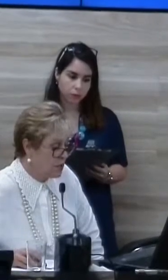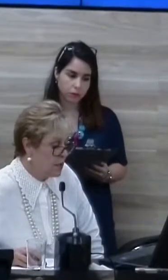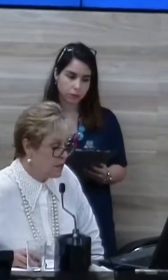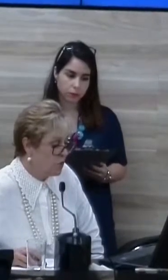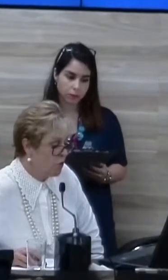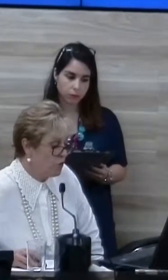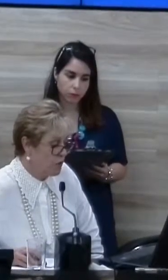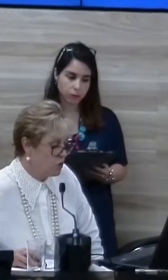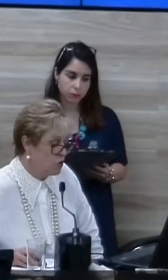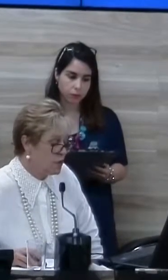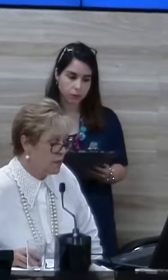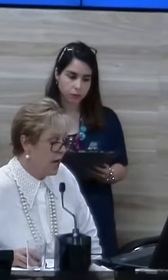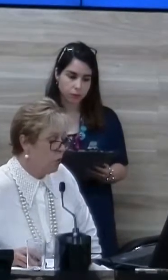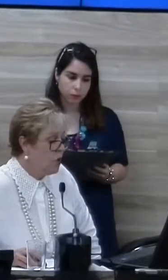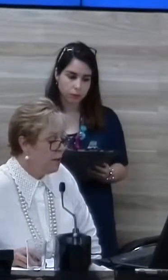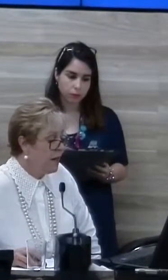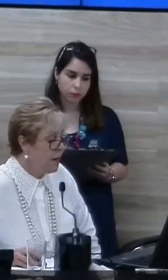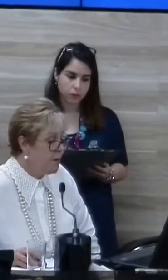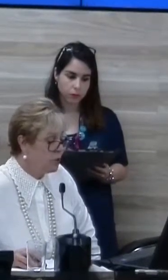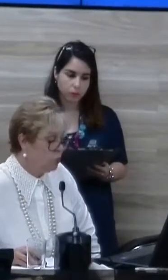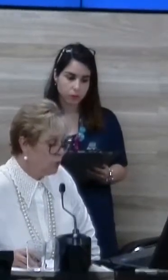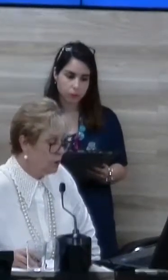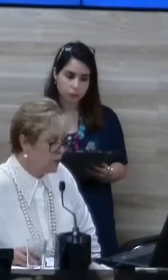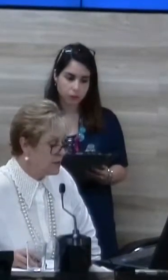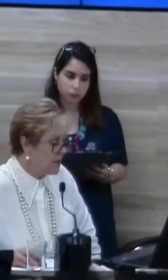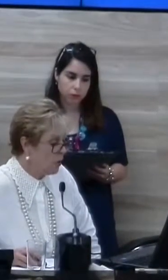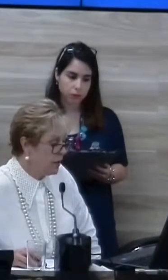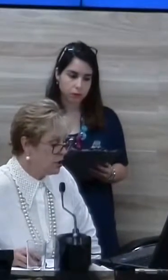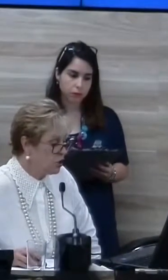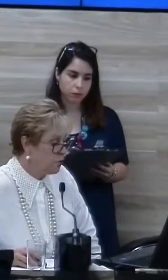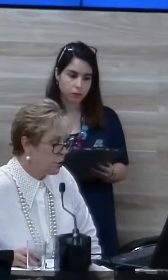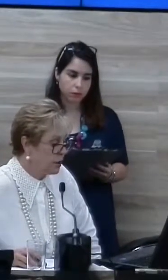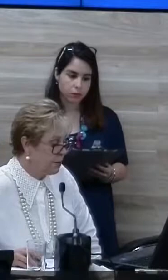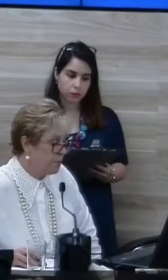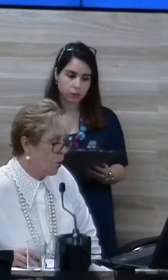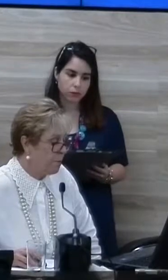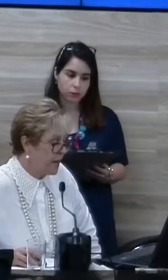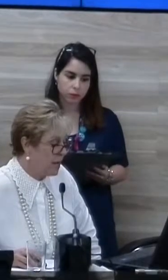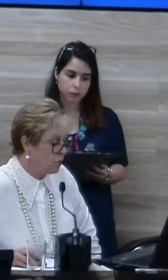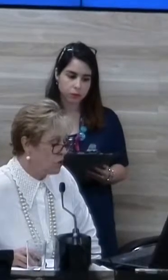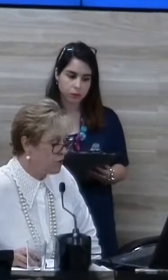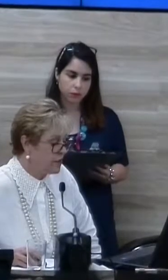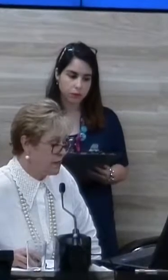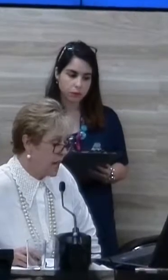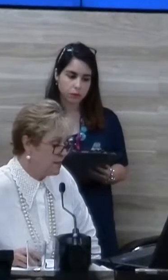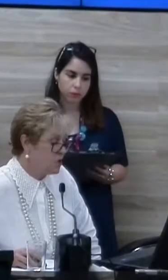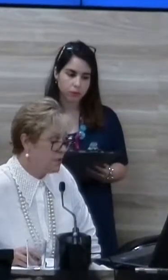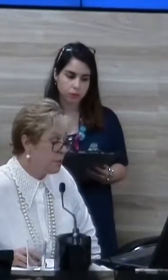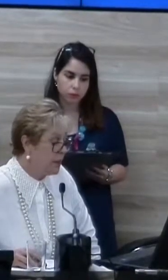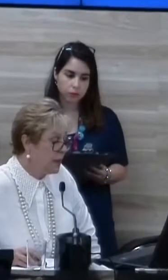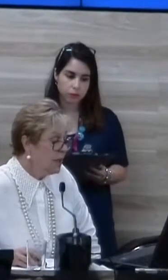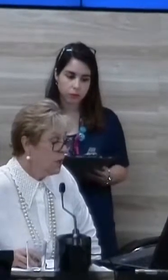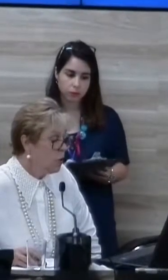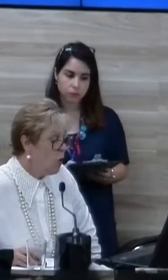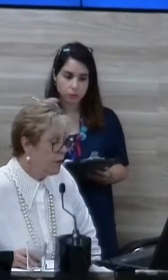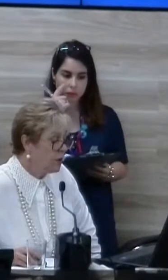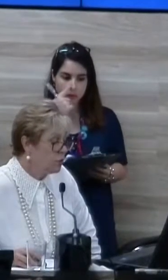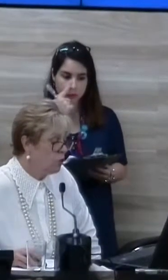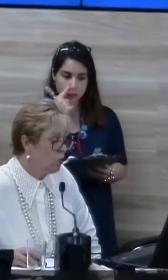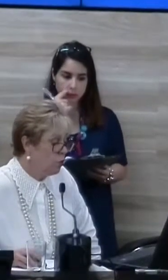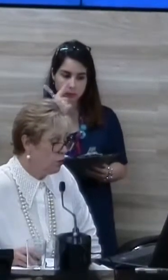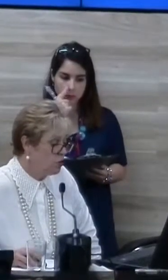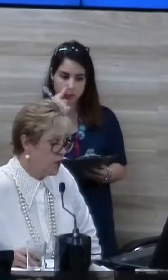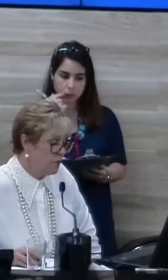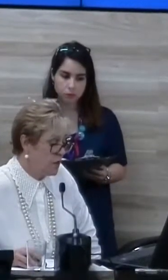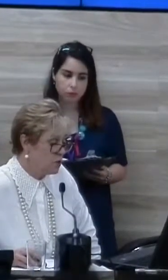Estadual de Desenvolvimento Social pela abertura do restaurante do programa Bom Prato aos finais de semana e o aumento